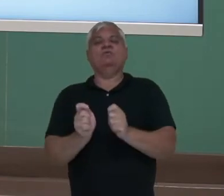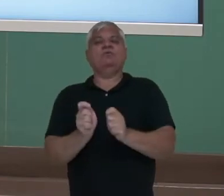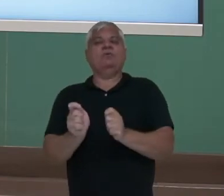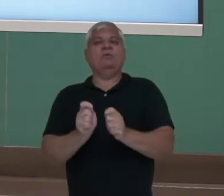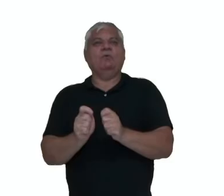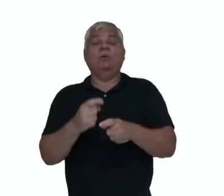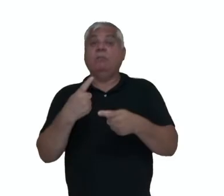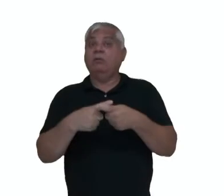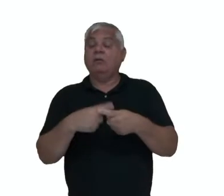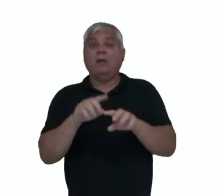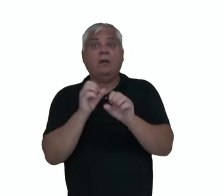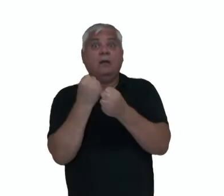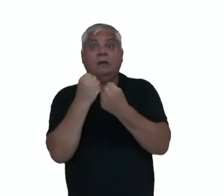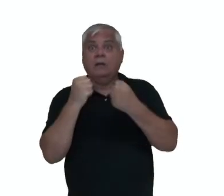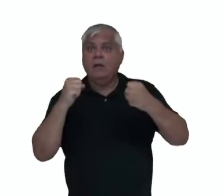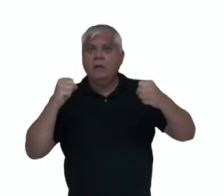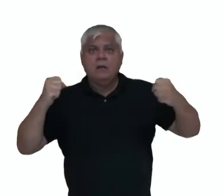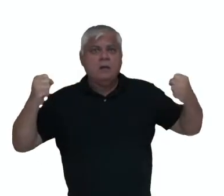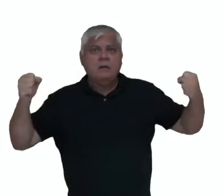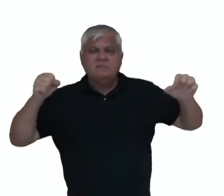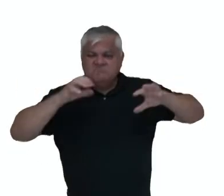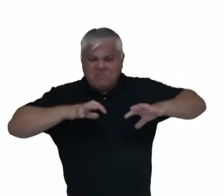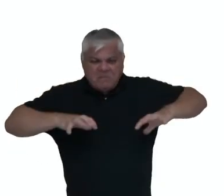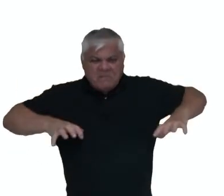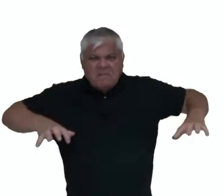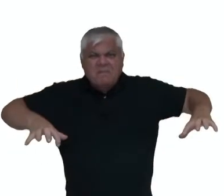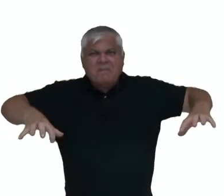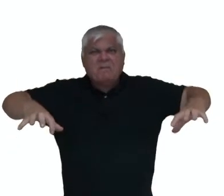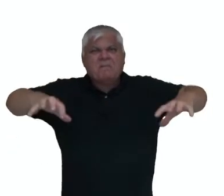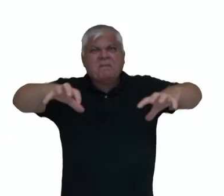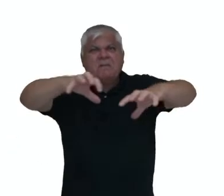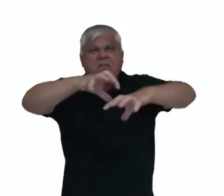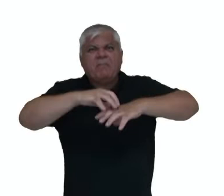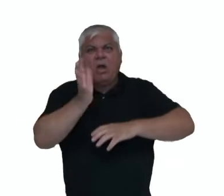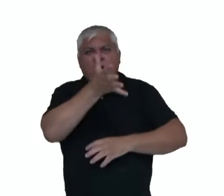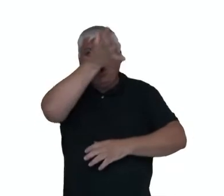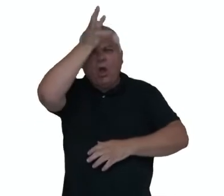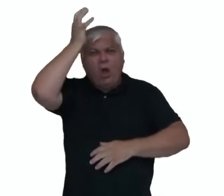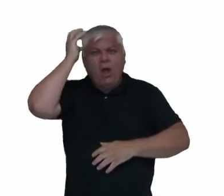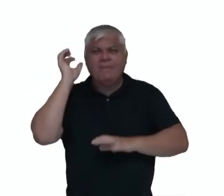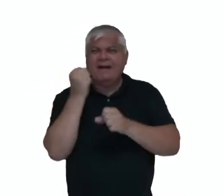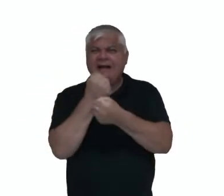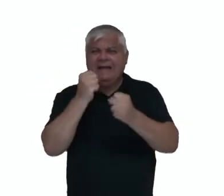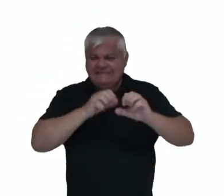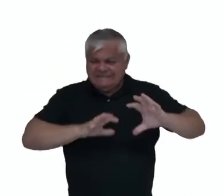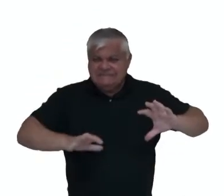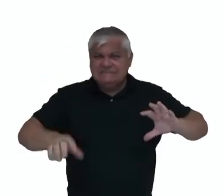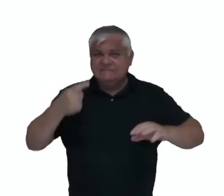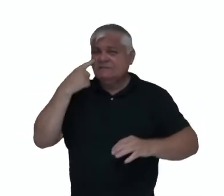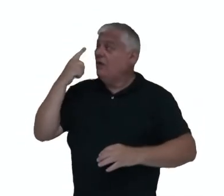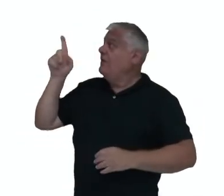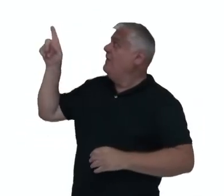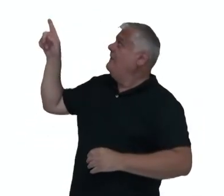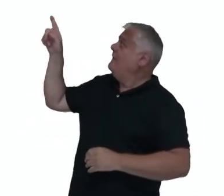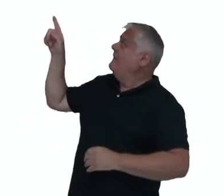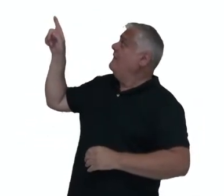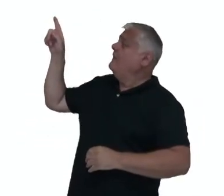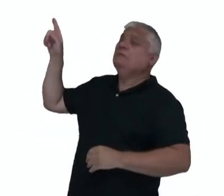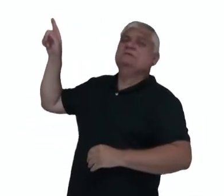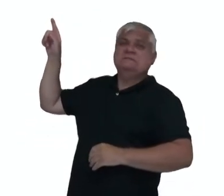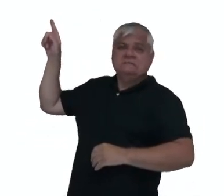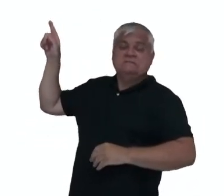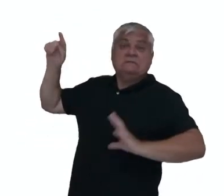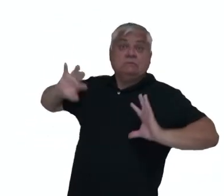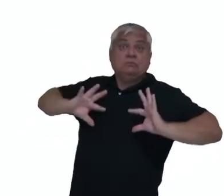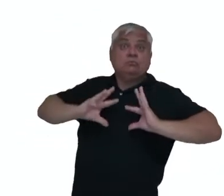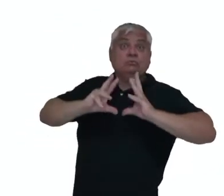gente. Olha ali na foto, né, a evolução dos domínios do Império Romano. Então percebam, né? Praticamente toda a